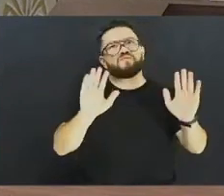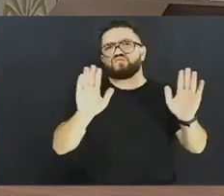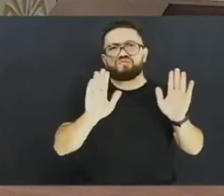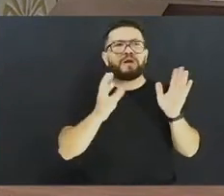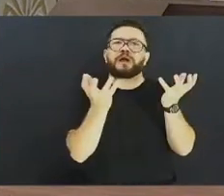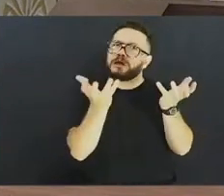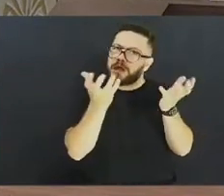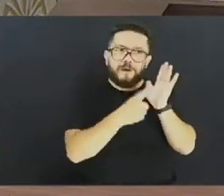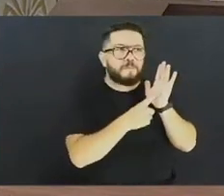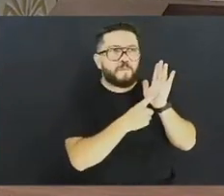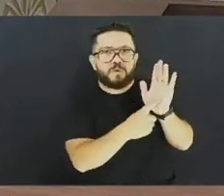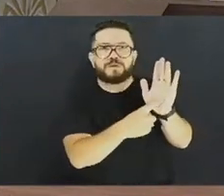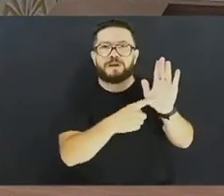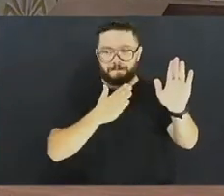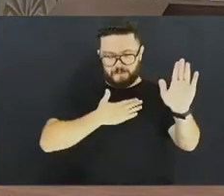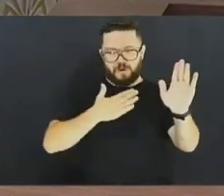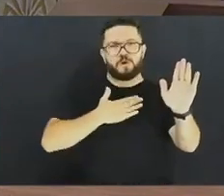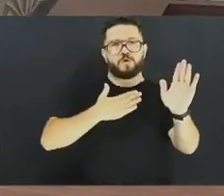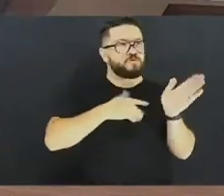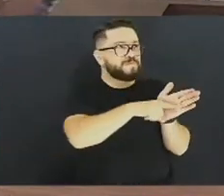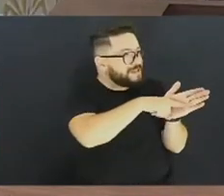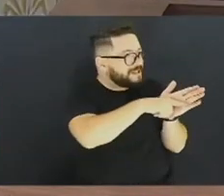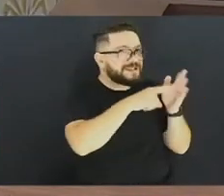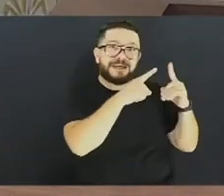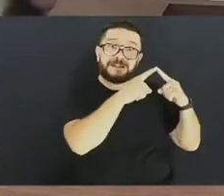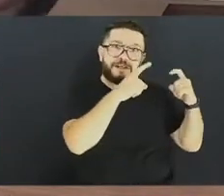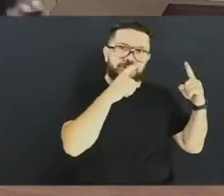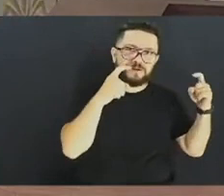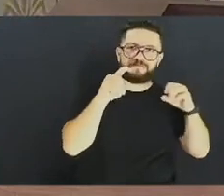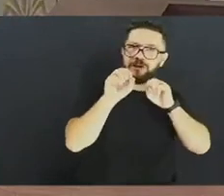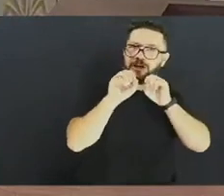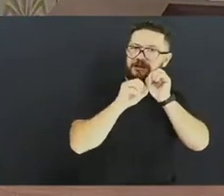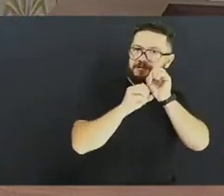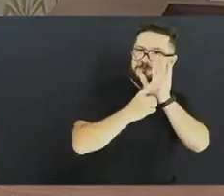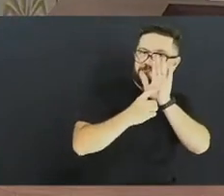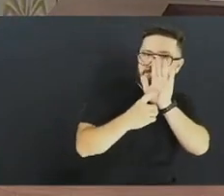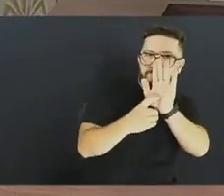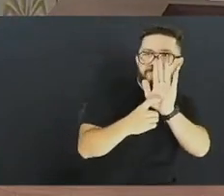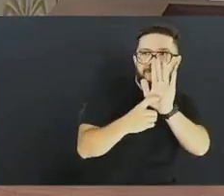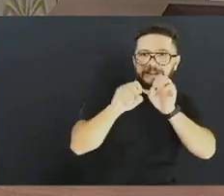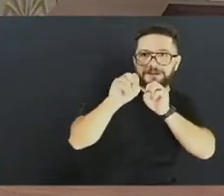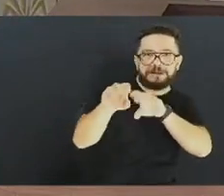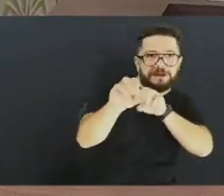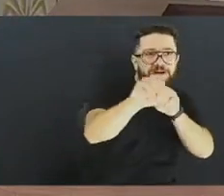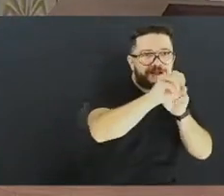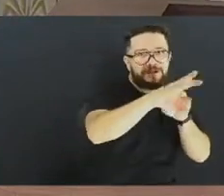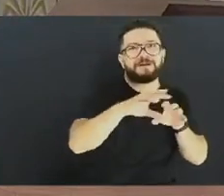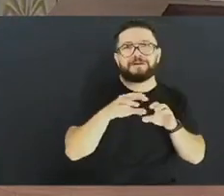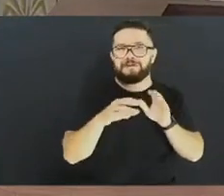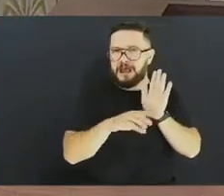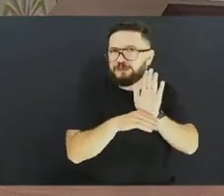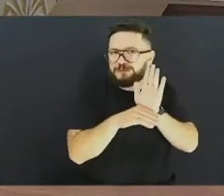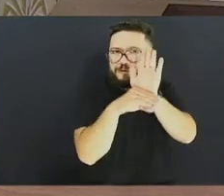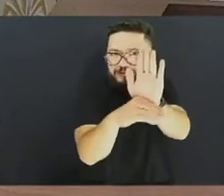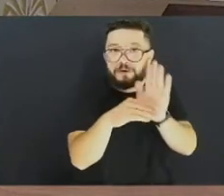meu objetivo, toda ação organizada tem que ter objetivo. O nosso objetivo, o meu,